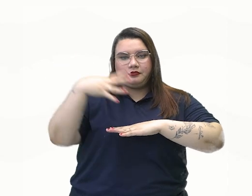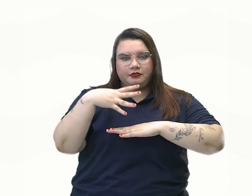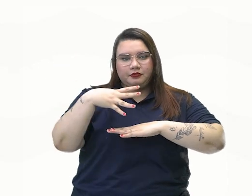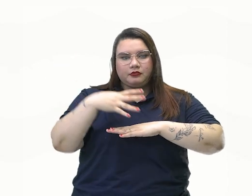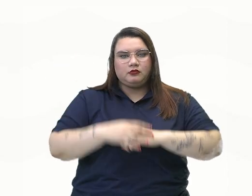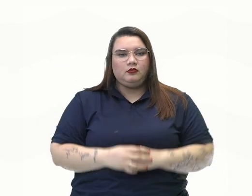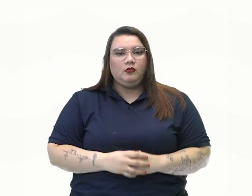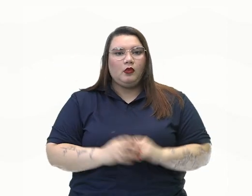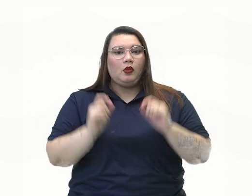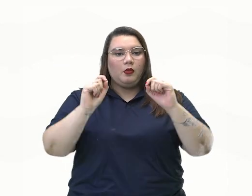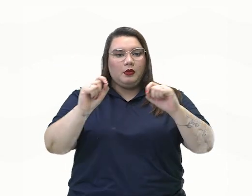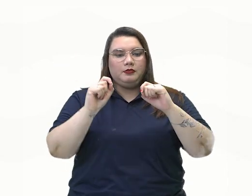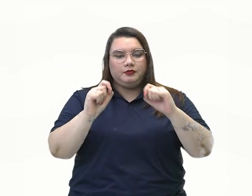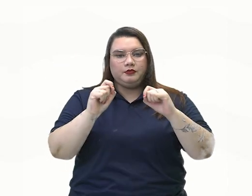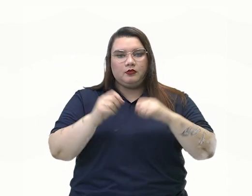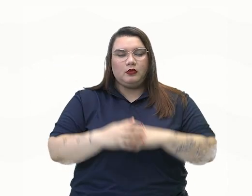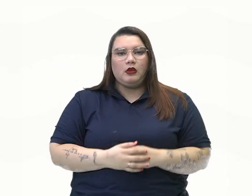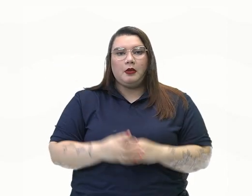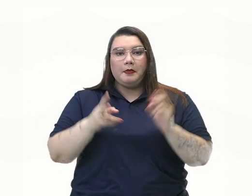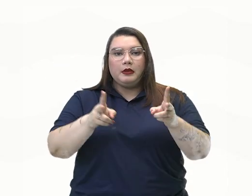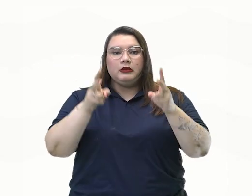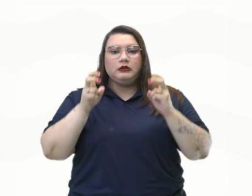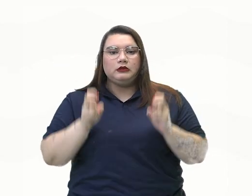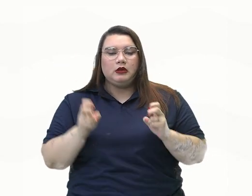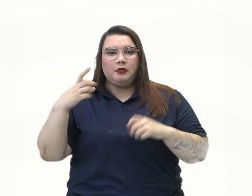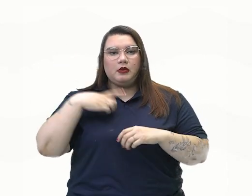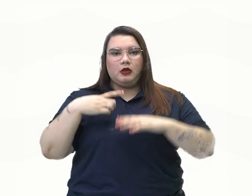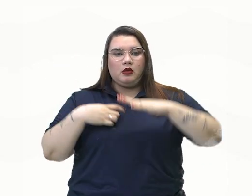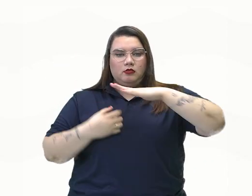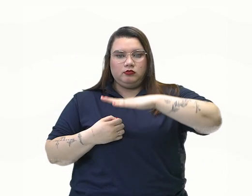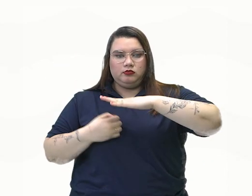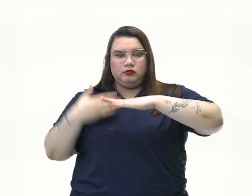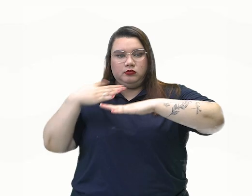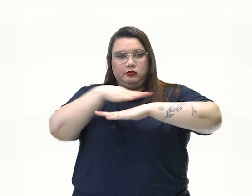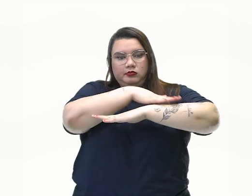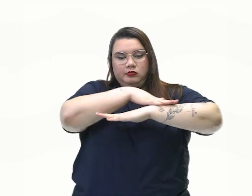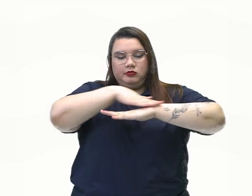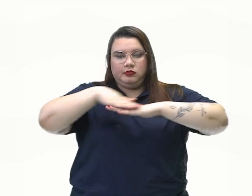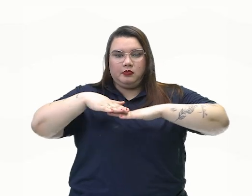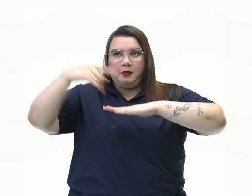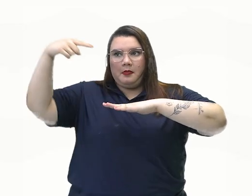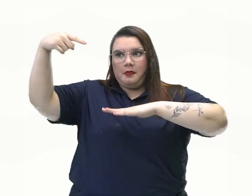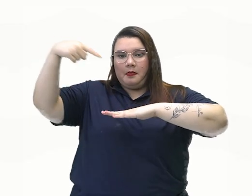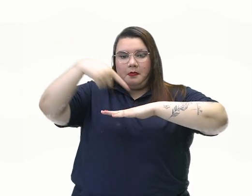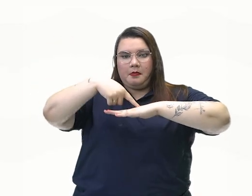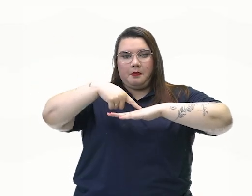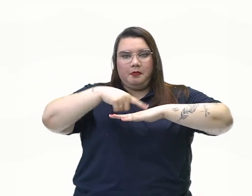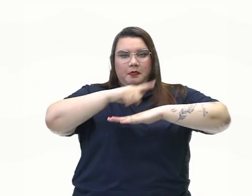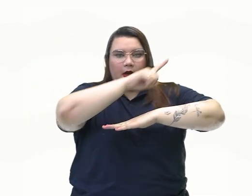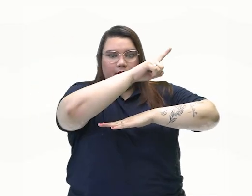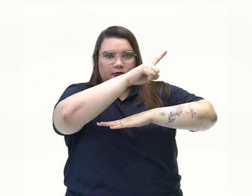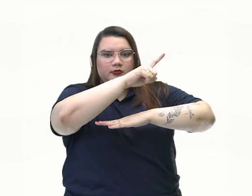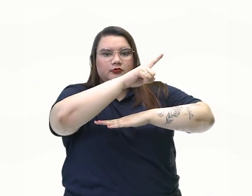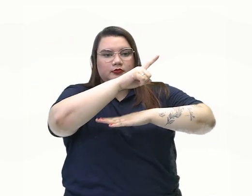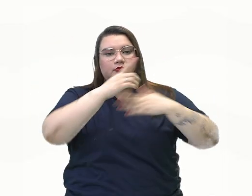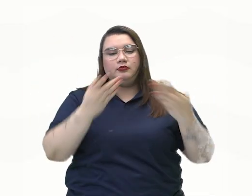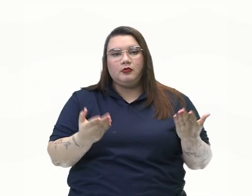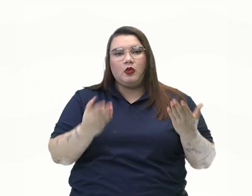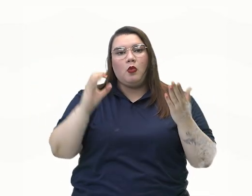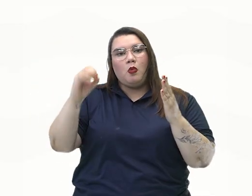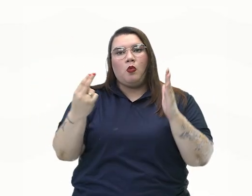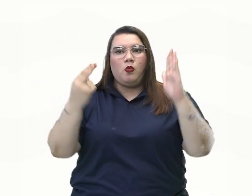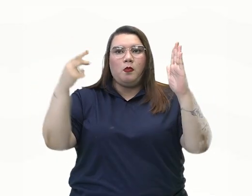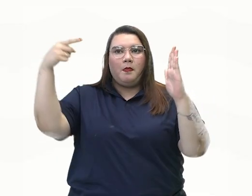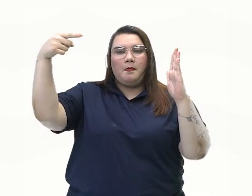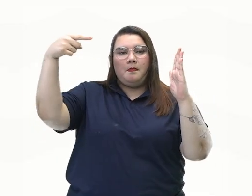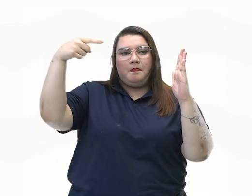da luz é o quê? É quando a luz bate em uma superfície e volta. É como